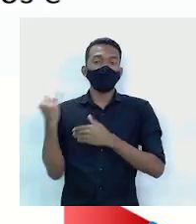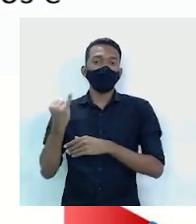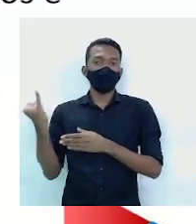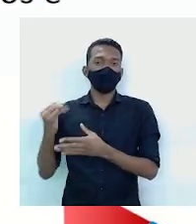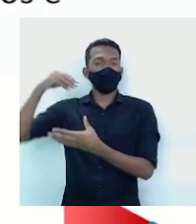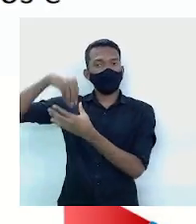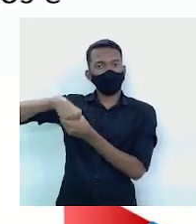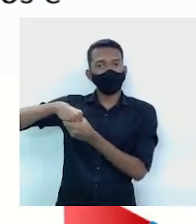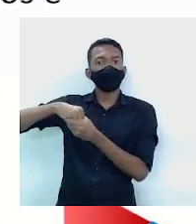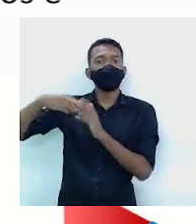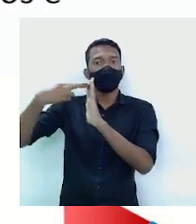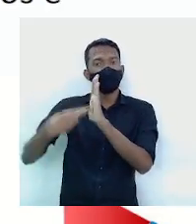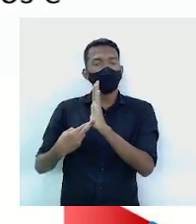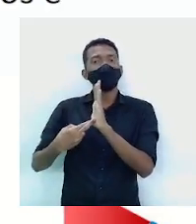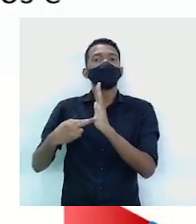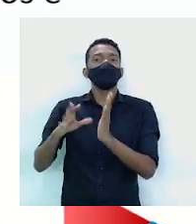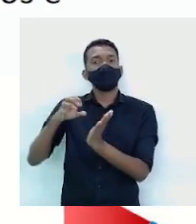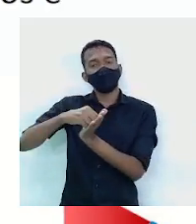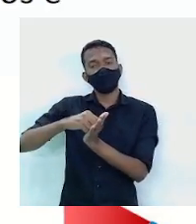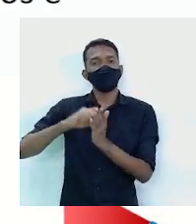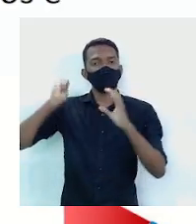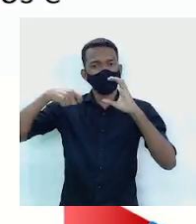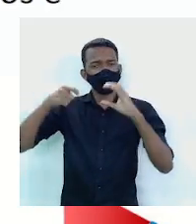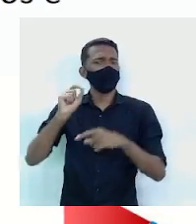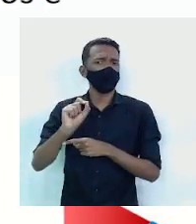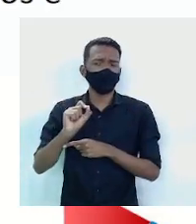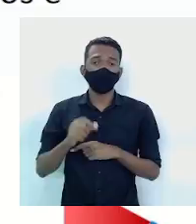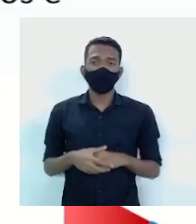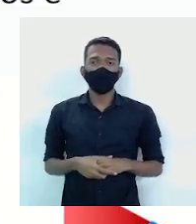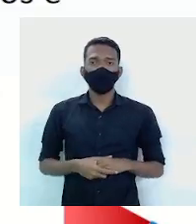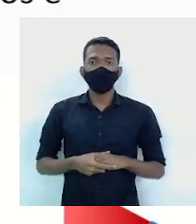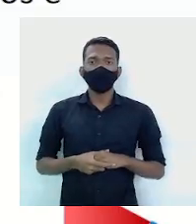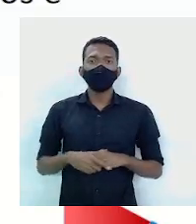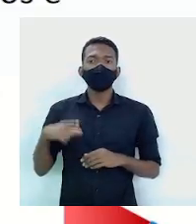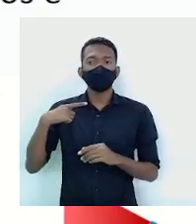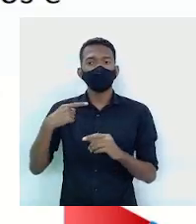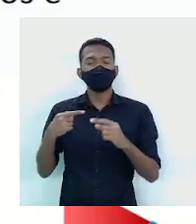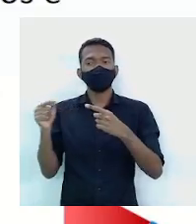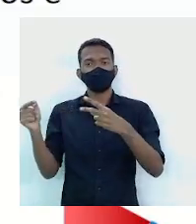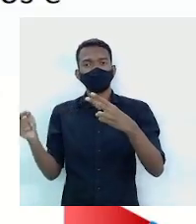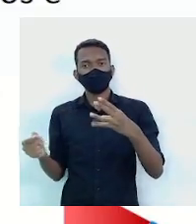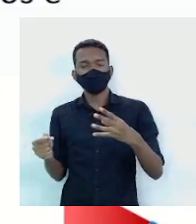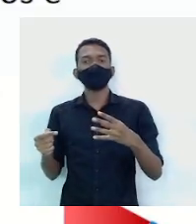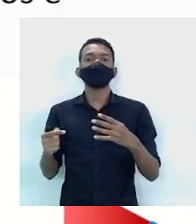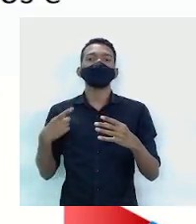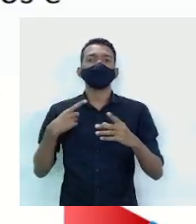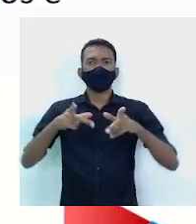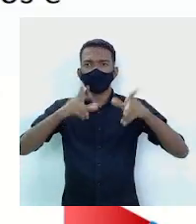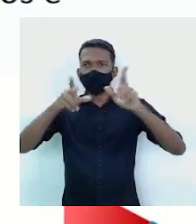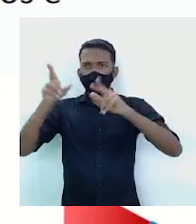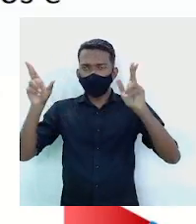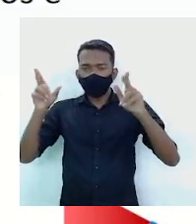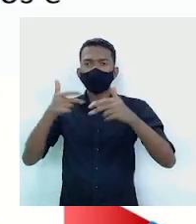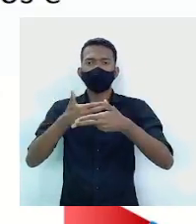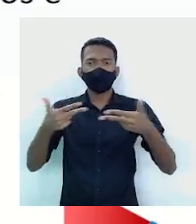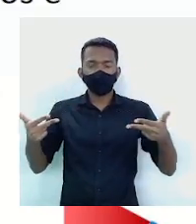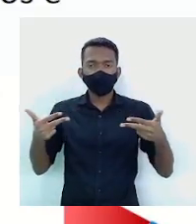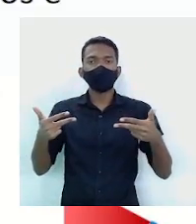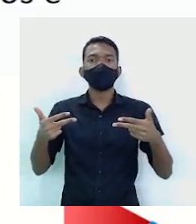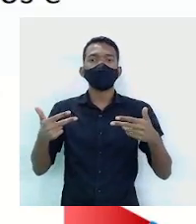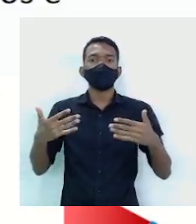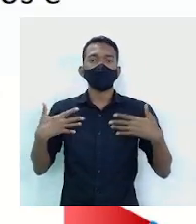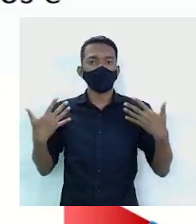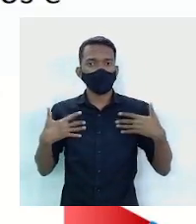para a gravação de um vídeo, olha só. Indicações para a edição, como de corte, inserção, de animação